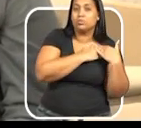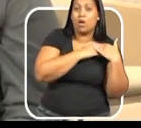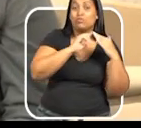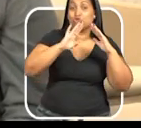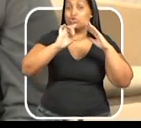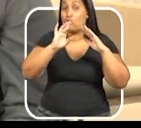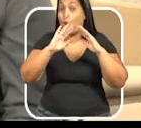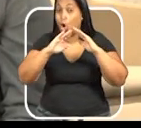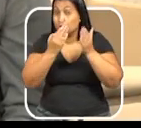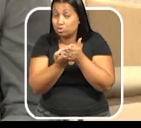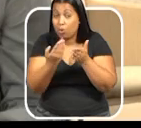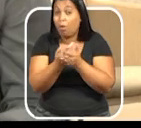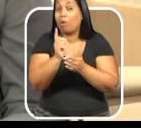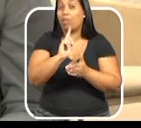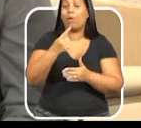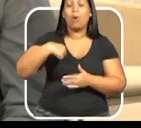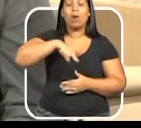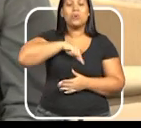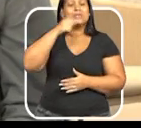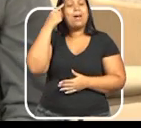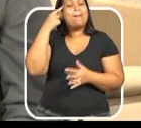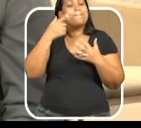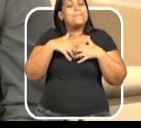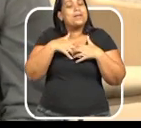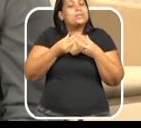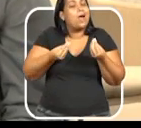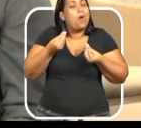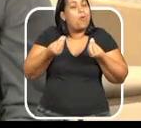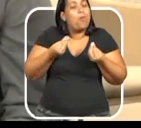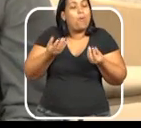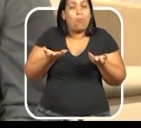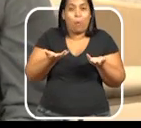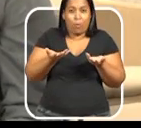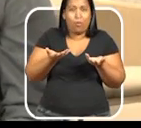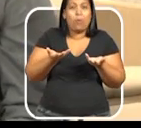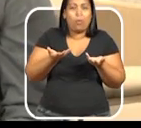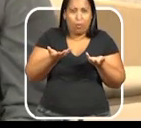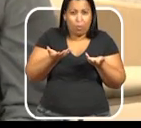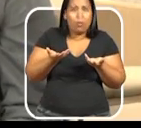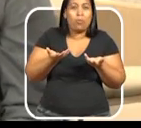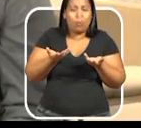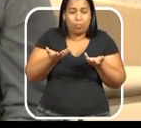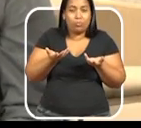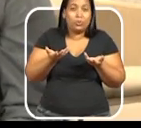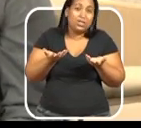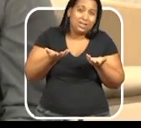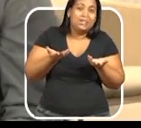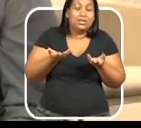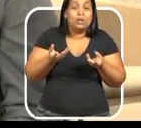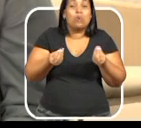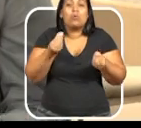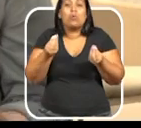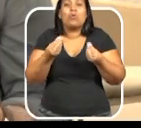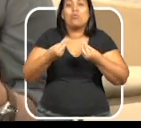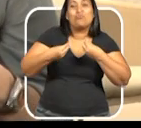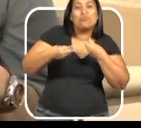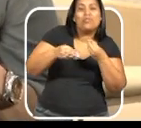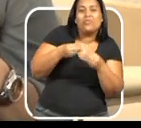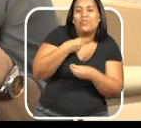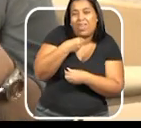também de refletirmos o quão tênues, né, e quão